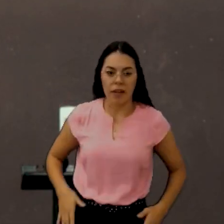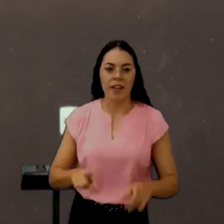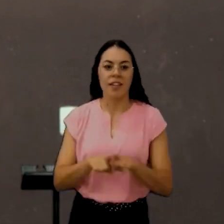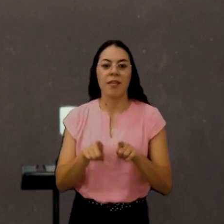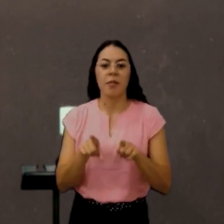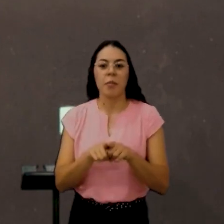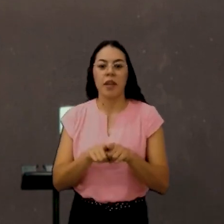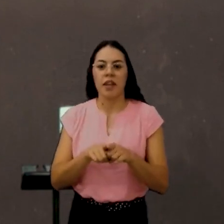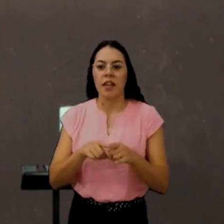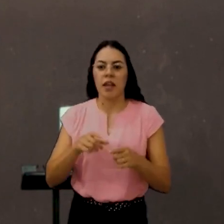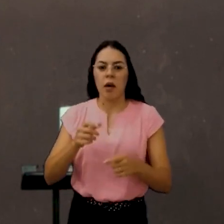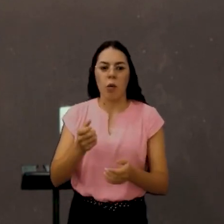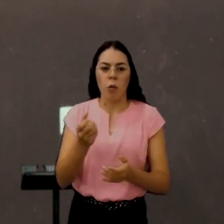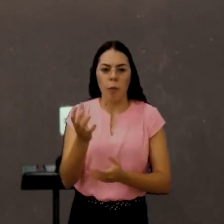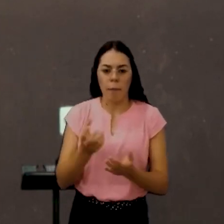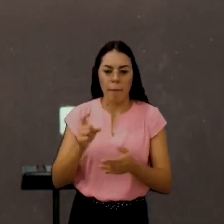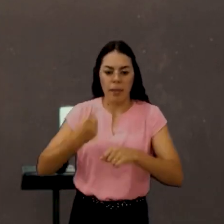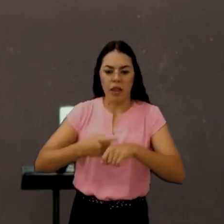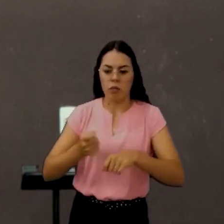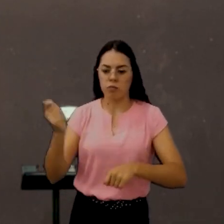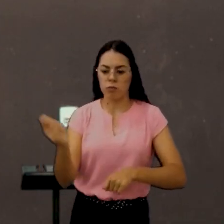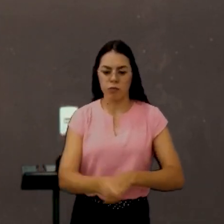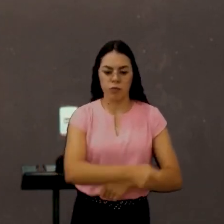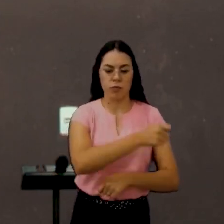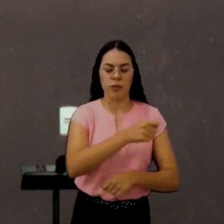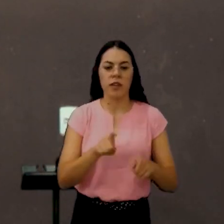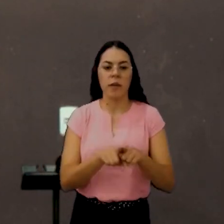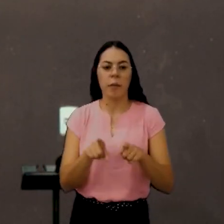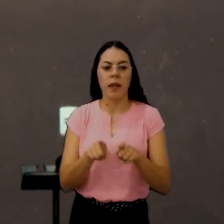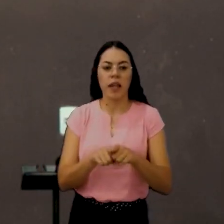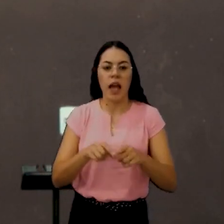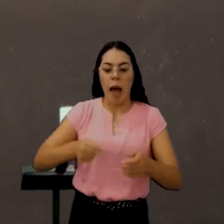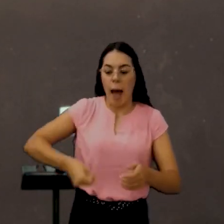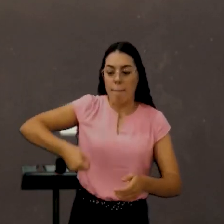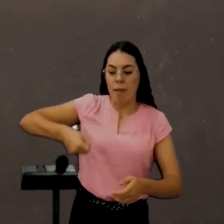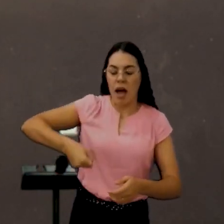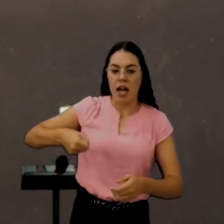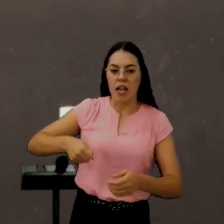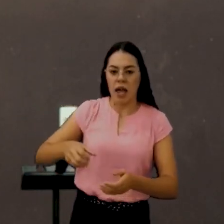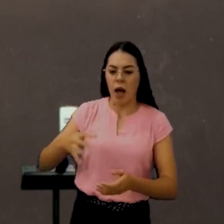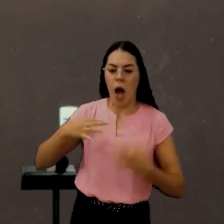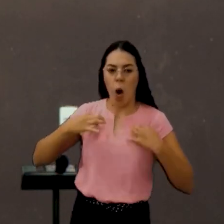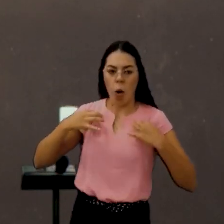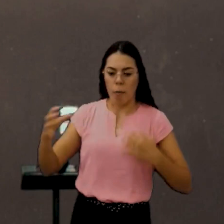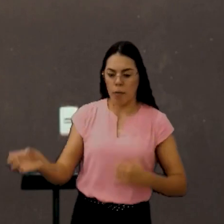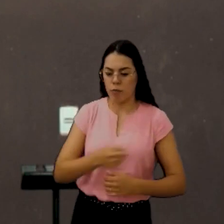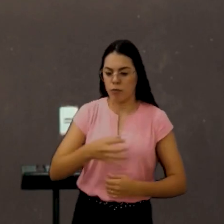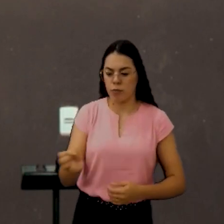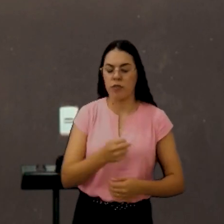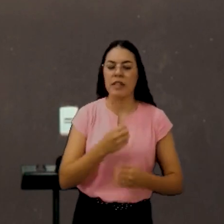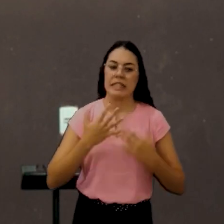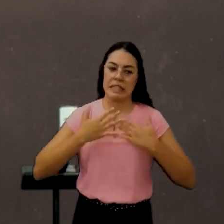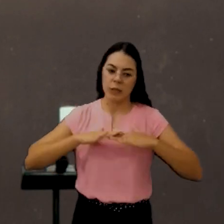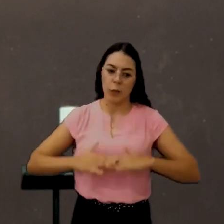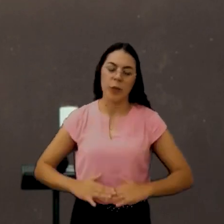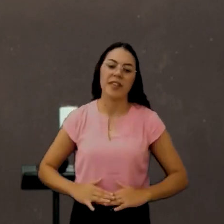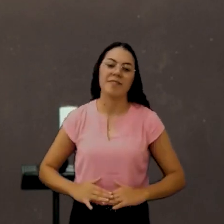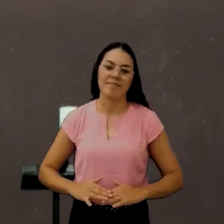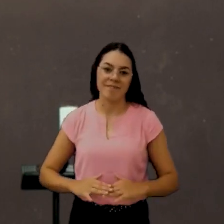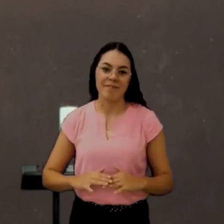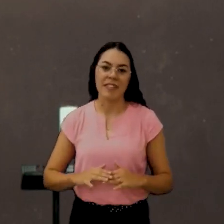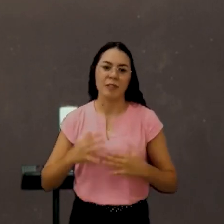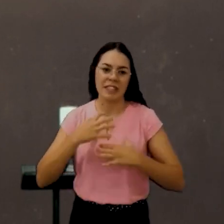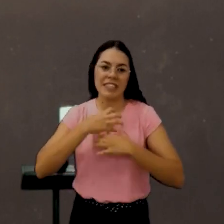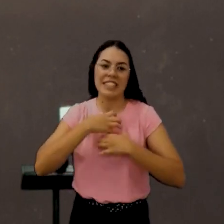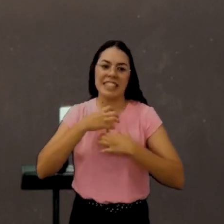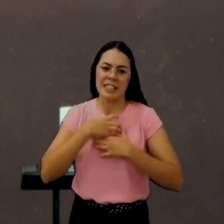passaram um equipamento, abriram minha mala, tiraram todas as minhas roupas. Foi uma coisa extremamente humilhante, foi uma sensação